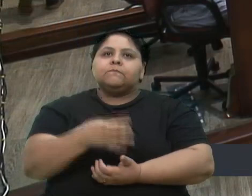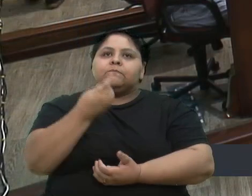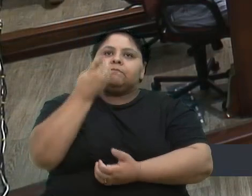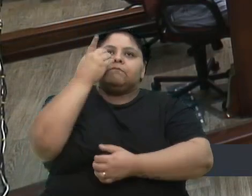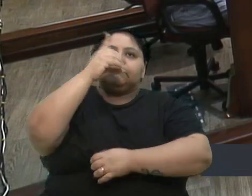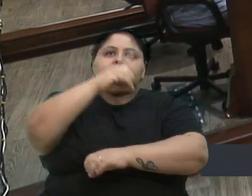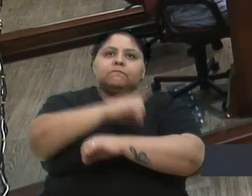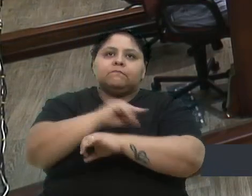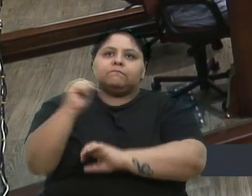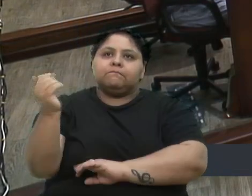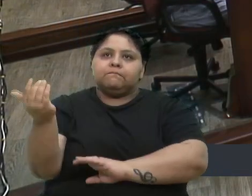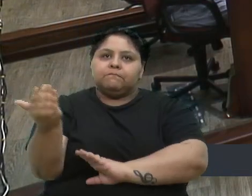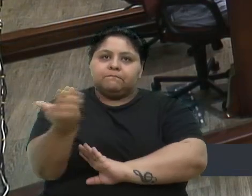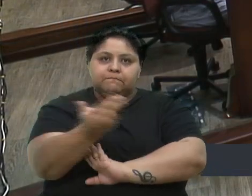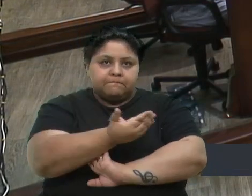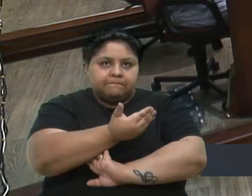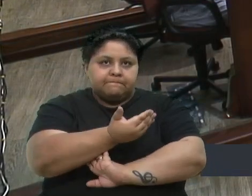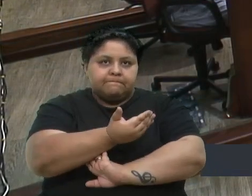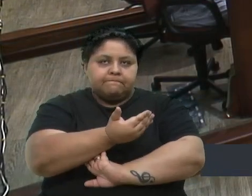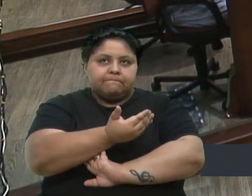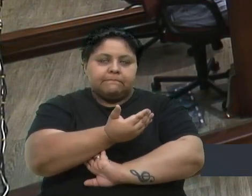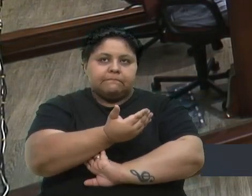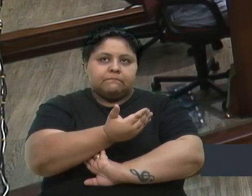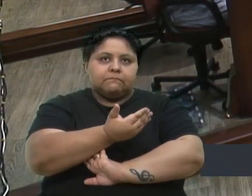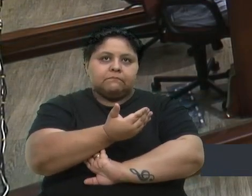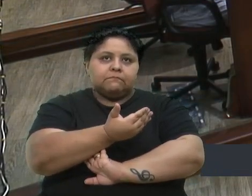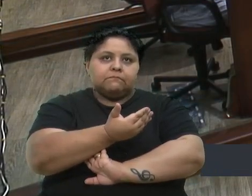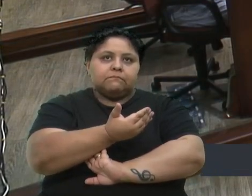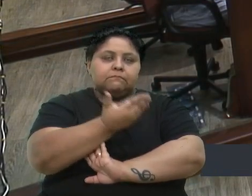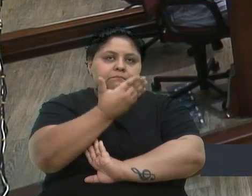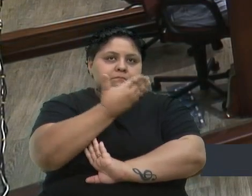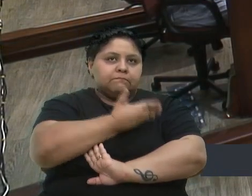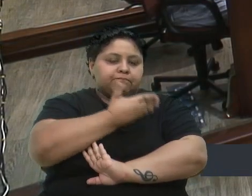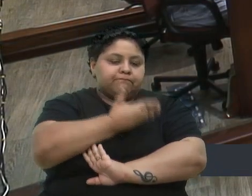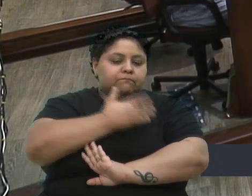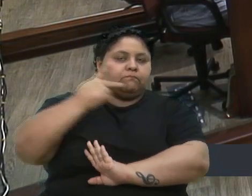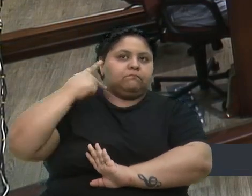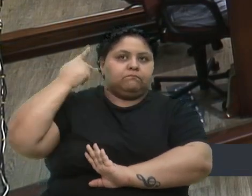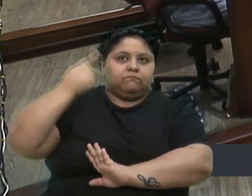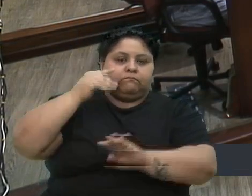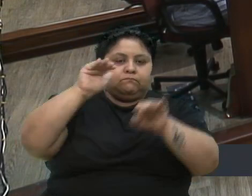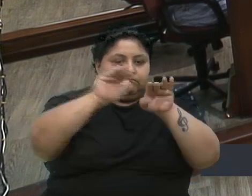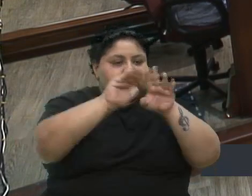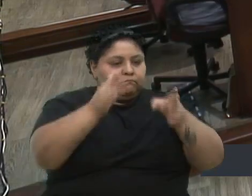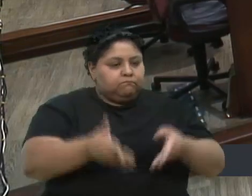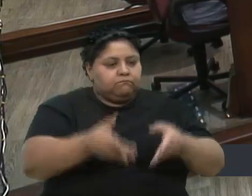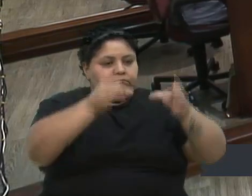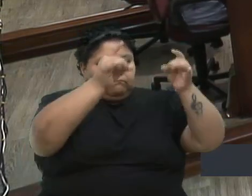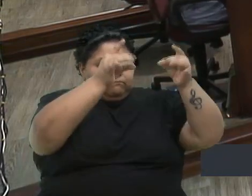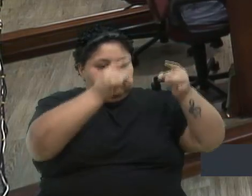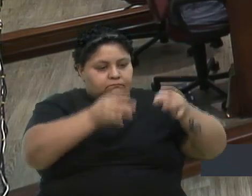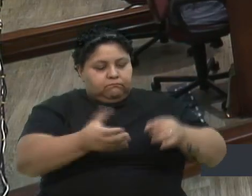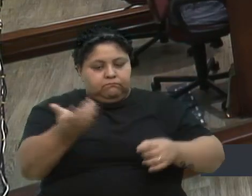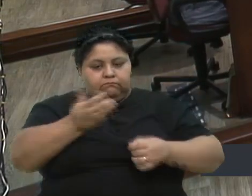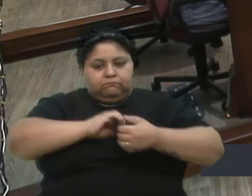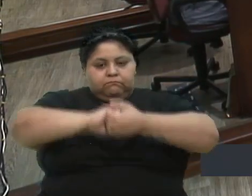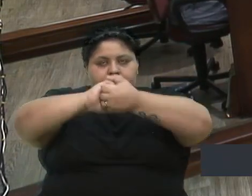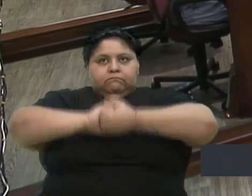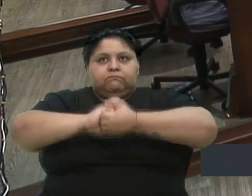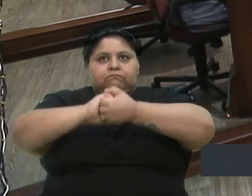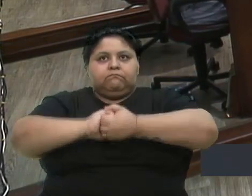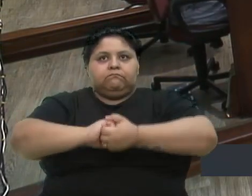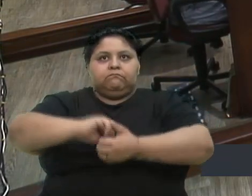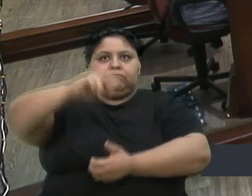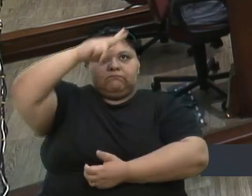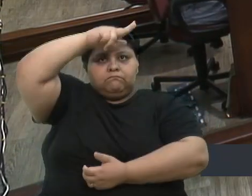dia, amigos da mesa. Bom dia, amigos vereadores. Em especial, quero cumprimentar o prefeito municipal, o